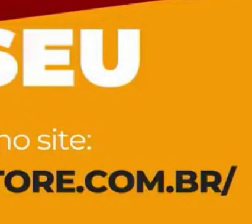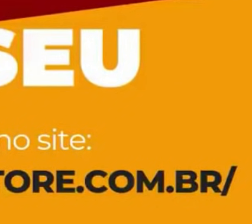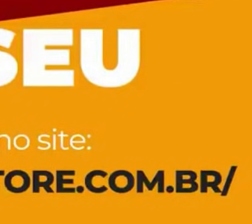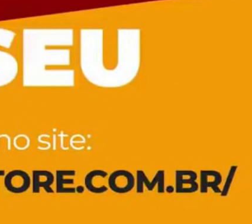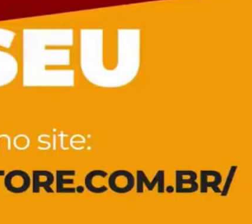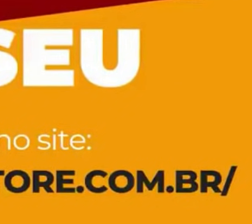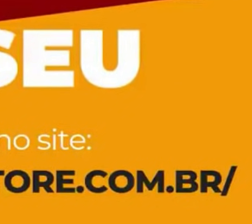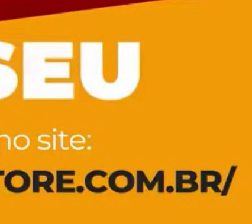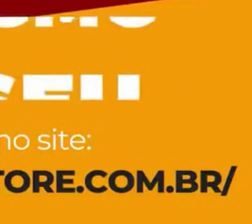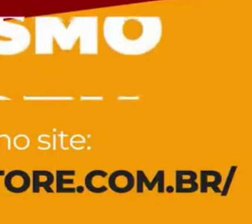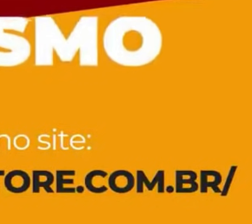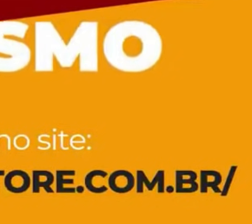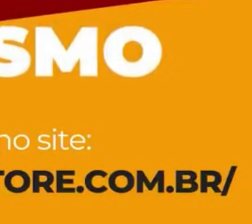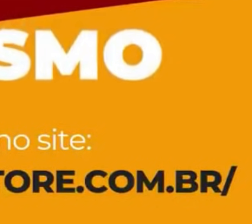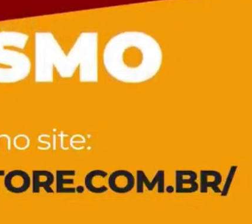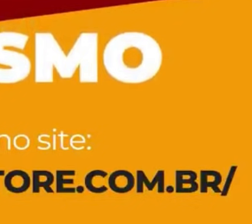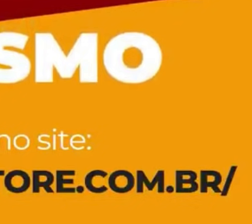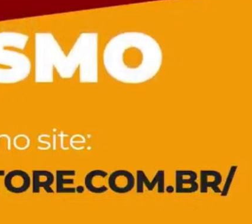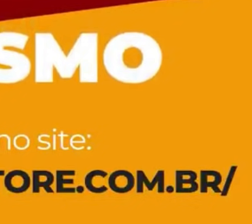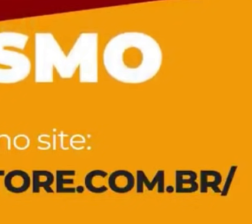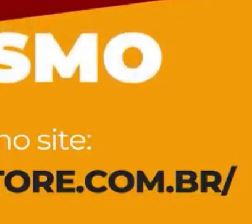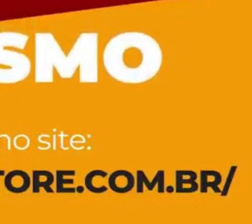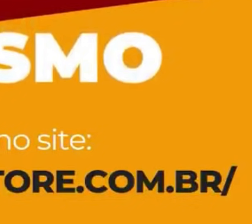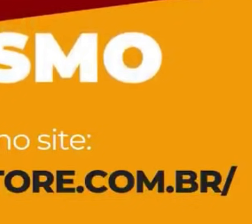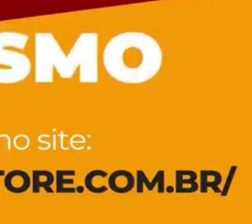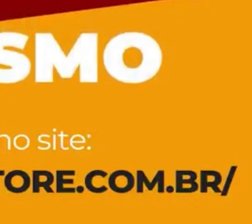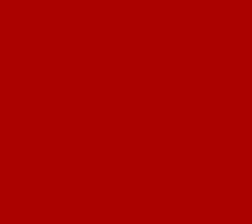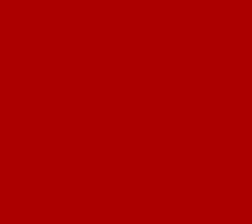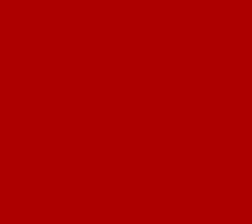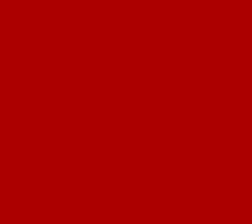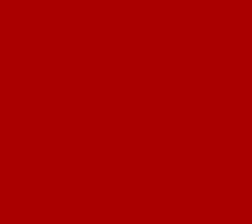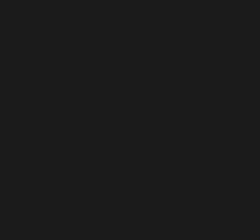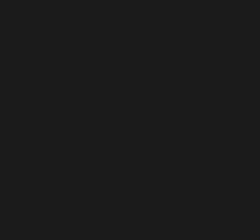E aí E aí